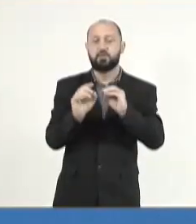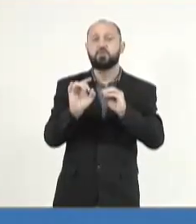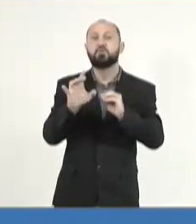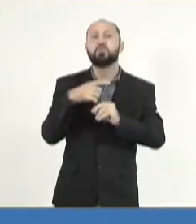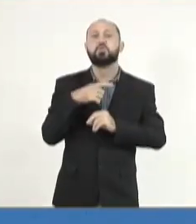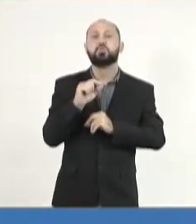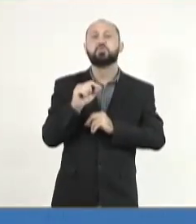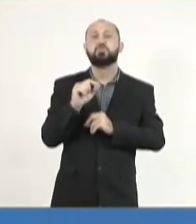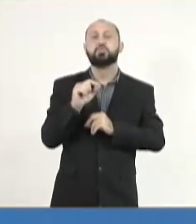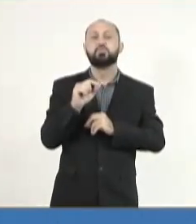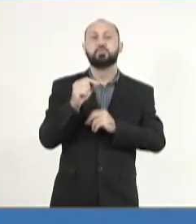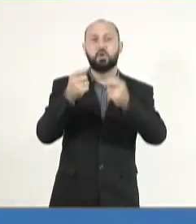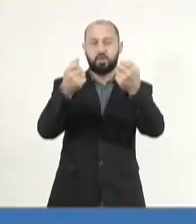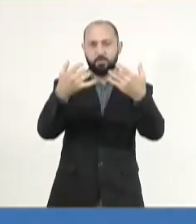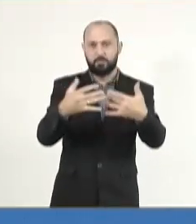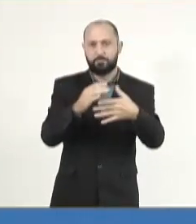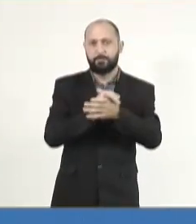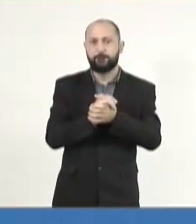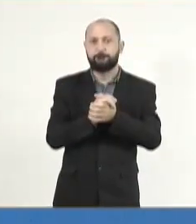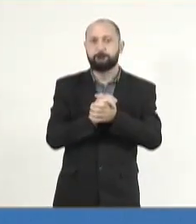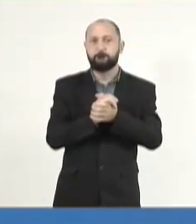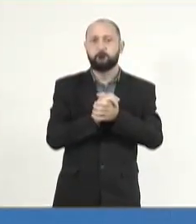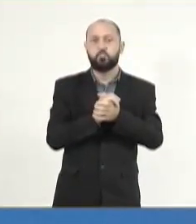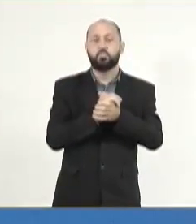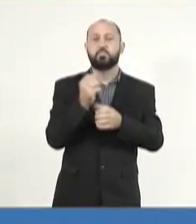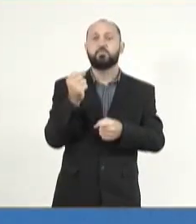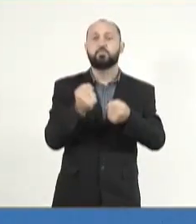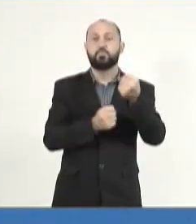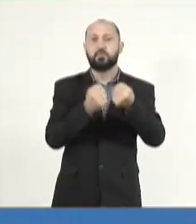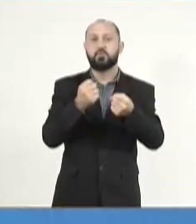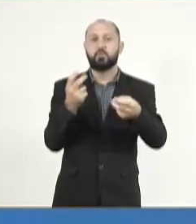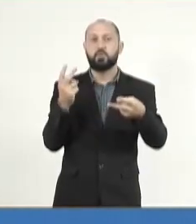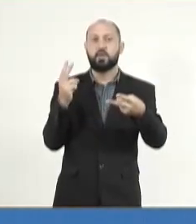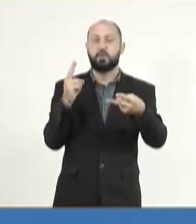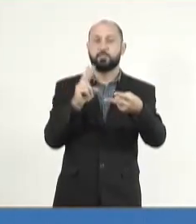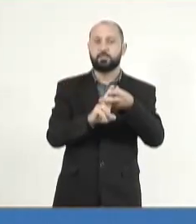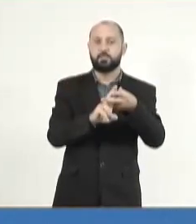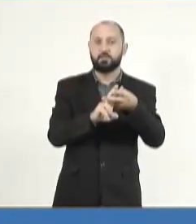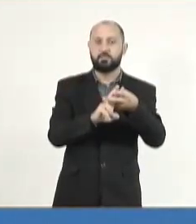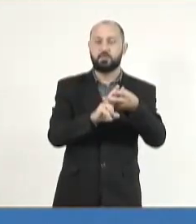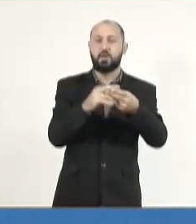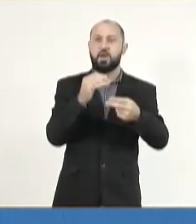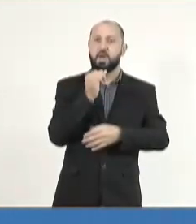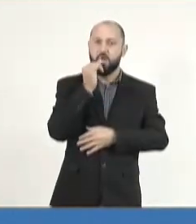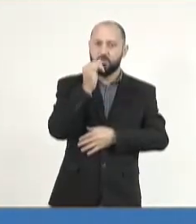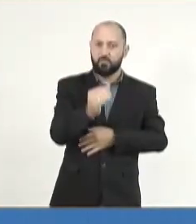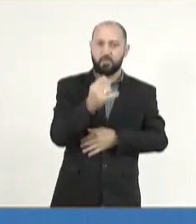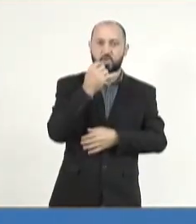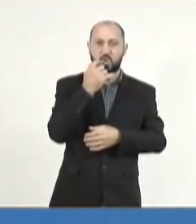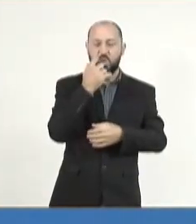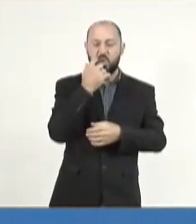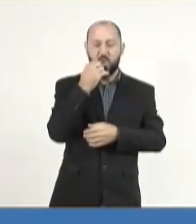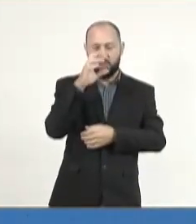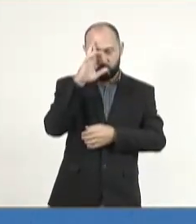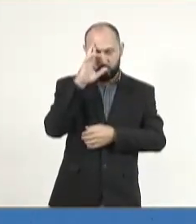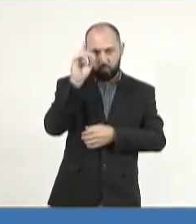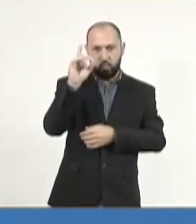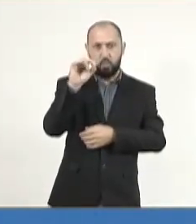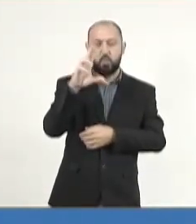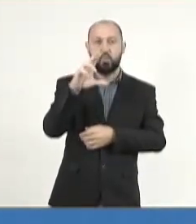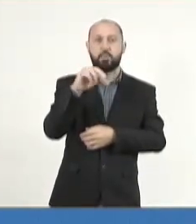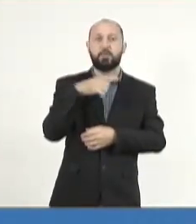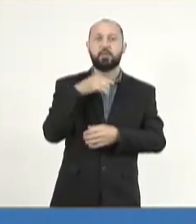Apenas para prestar um esclarecimento. O veículo, quando é apreendido, é notificado o seu proprietário